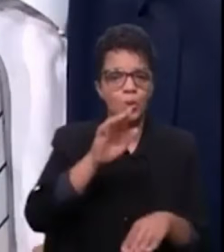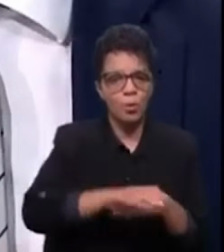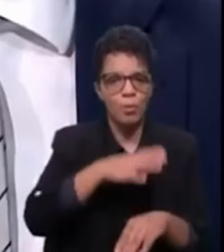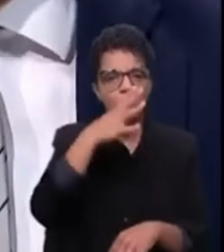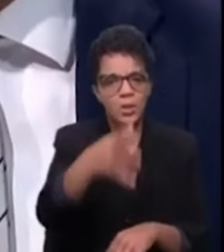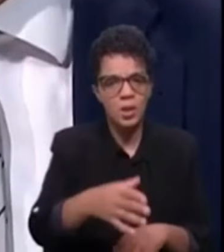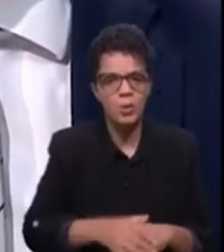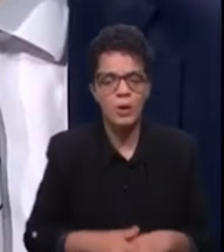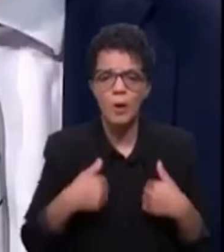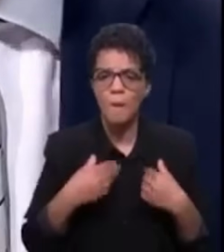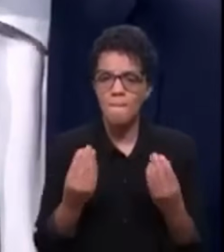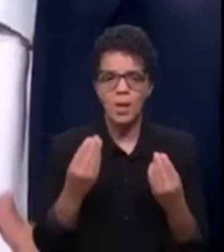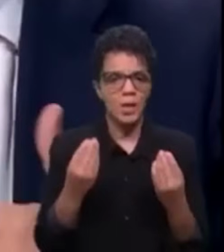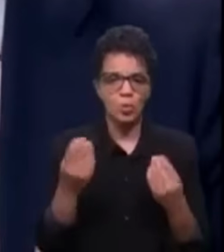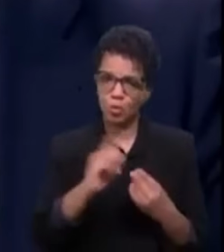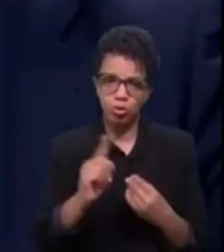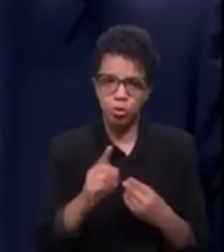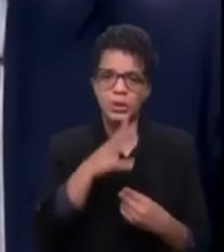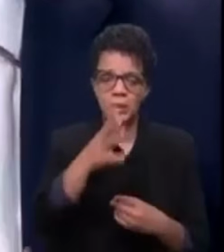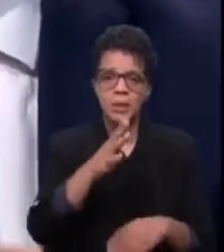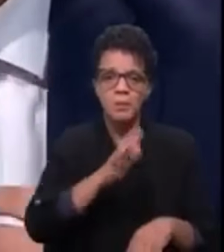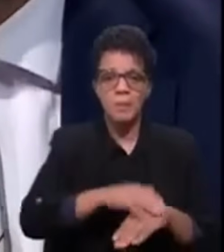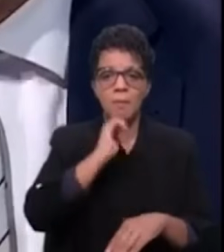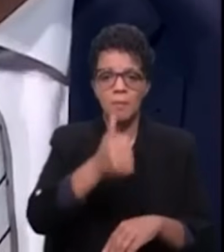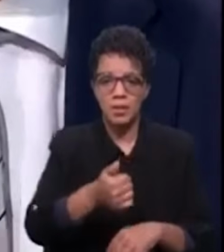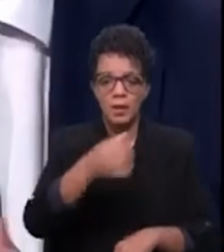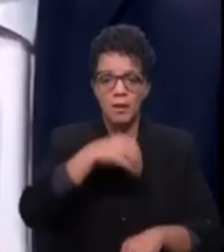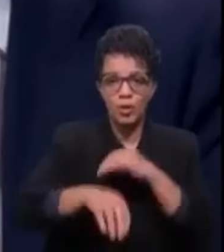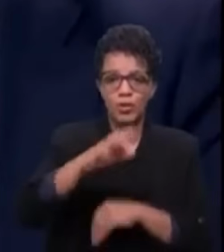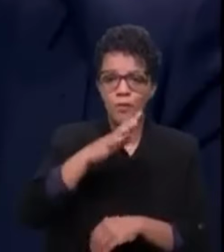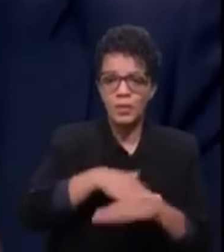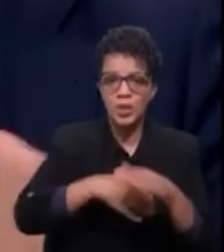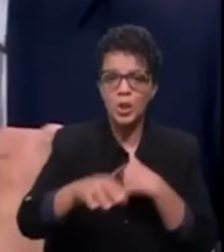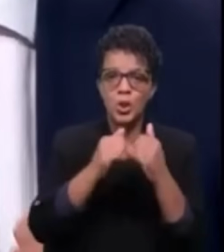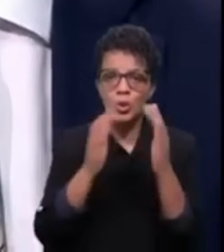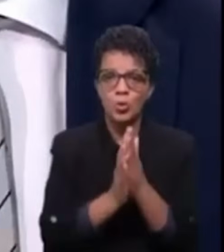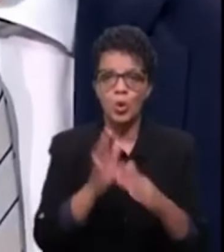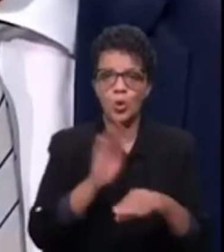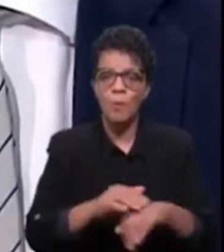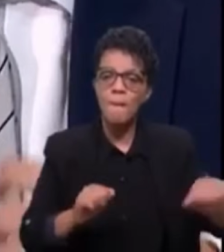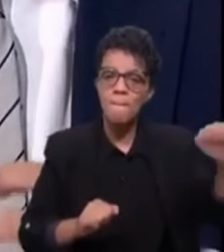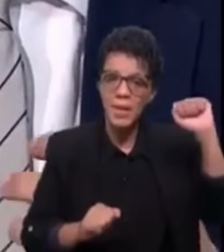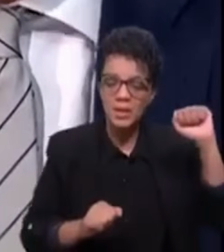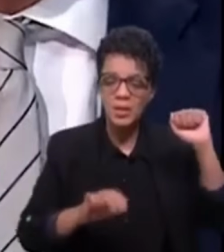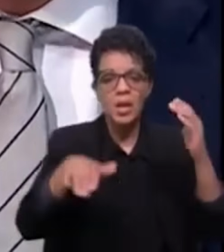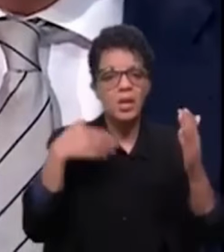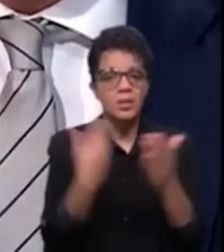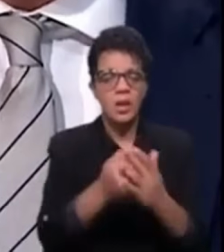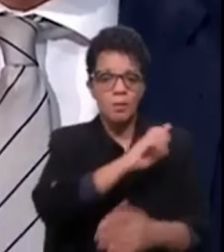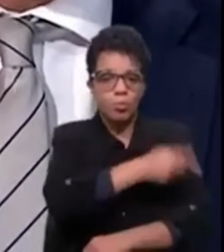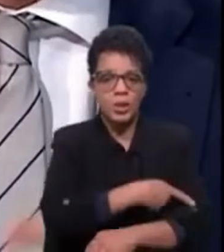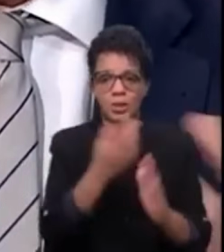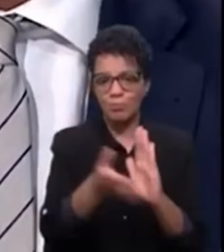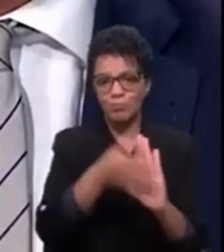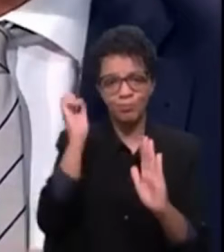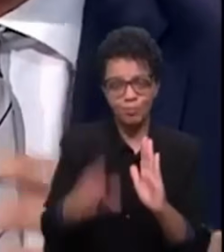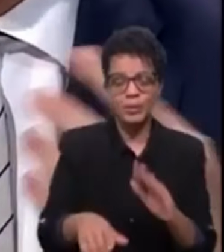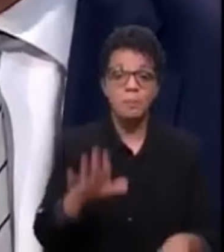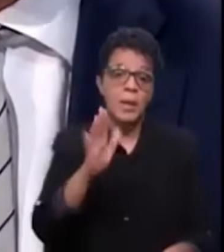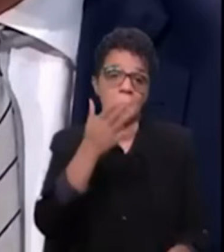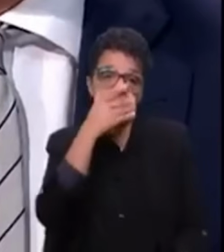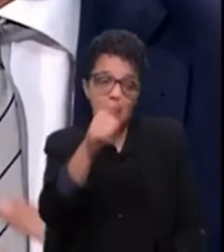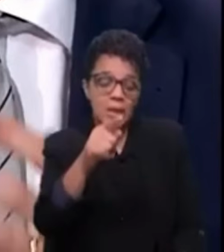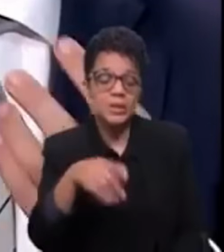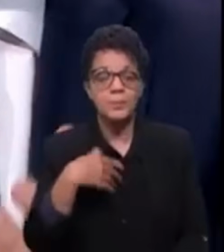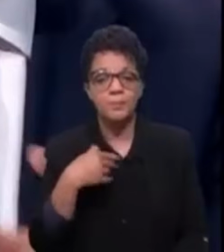digo eu não tenho medo dizer aqui mesmo que isso custe votos que tudo farei para retirar o partido socialista do Poder aparentemente Dr Luis Montenegro deslumbrado ou com